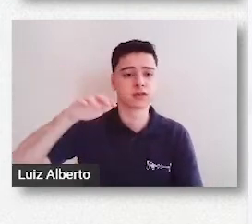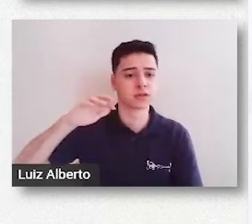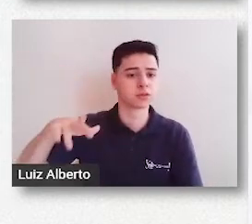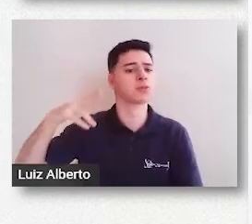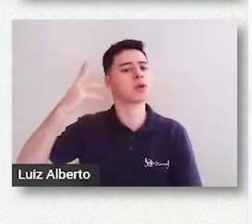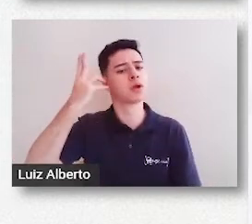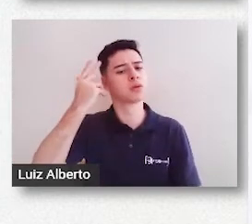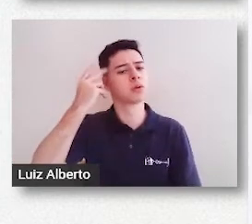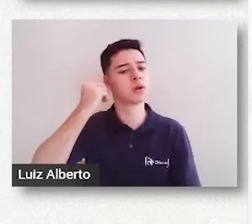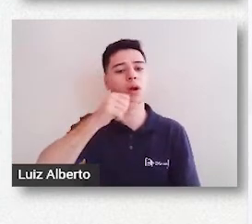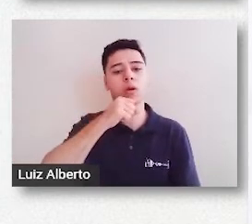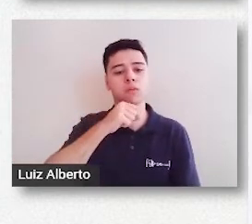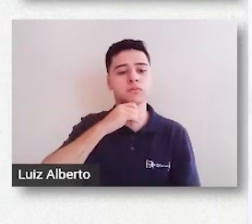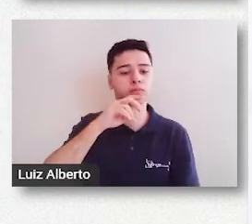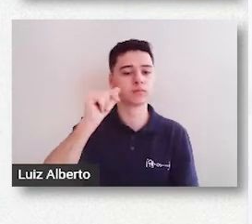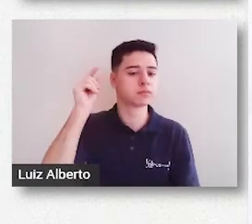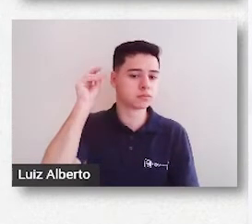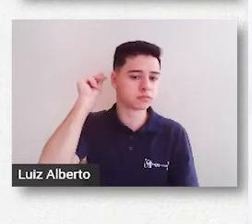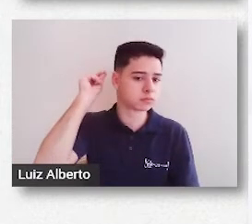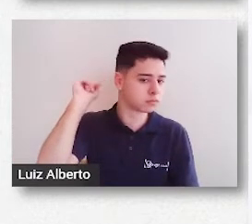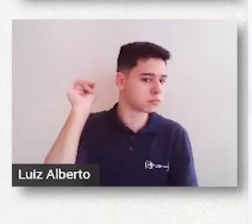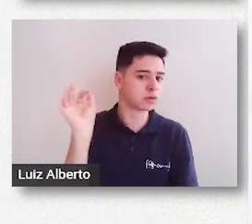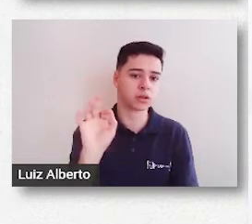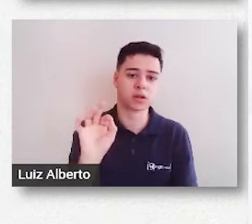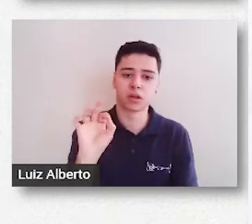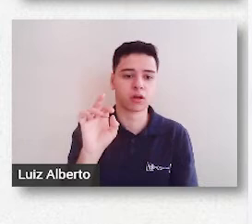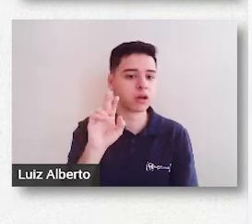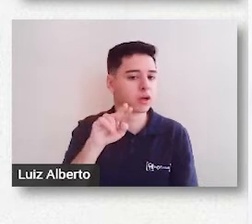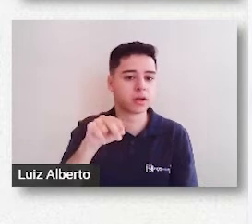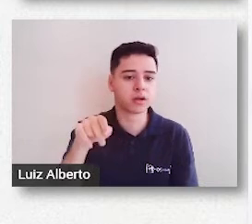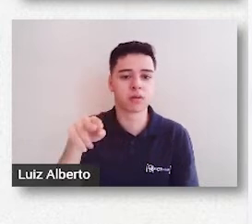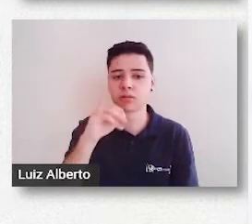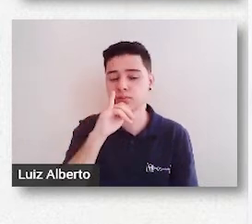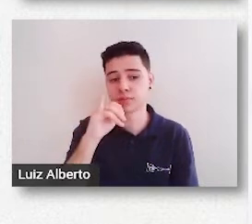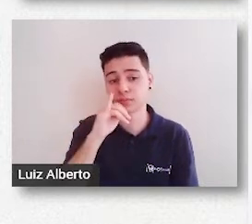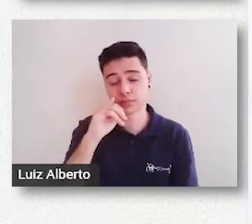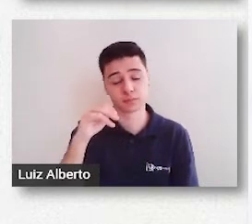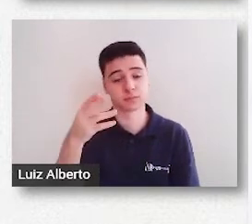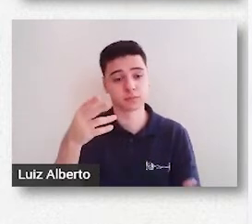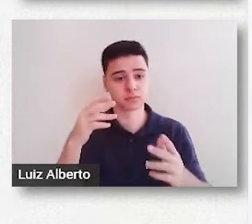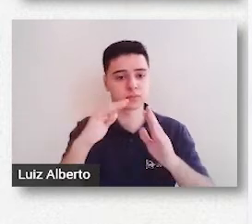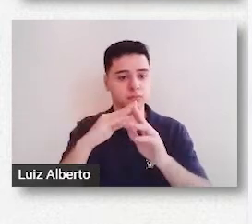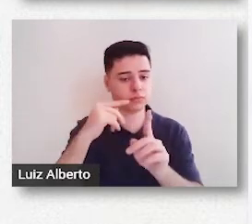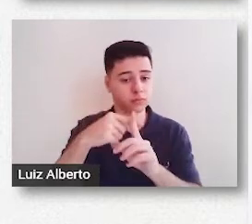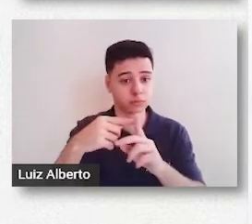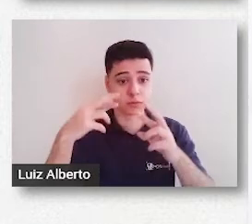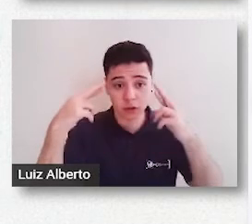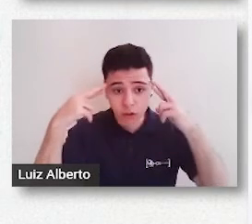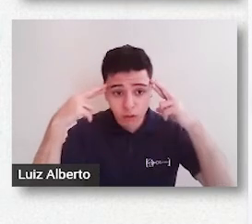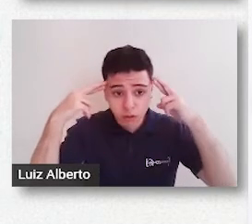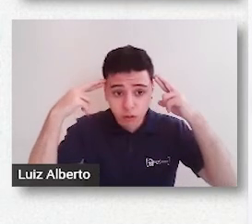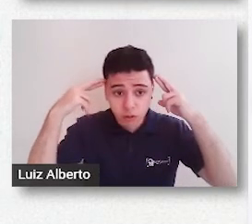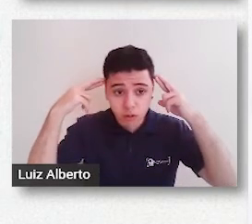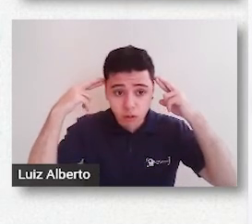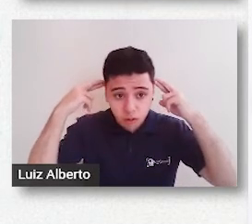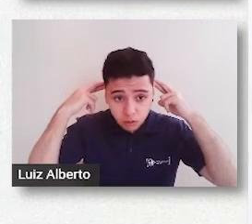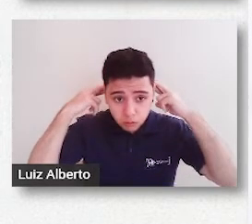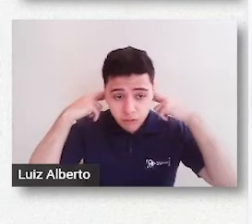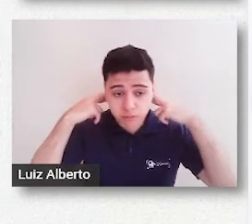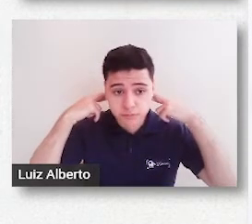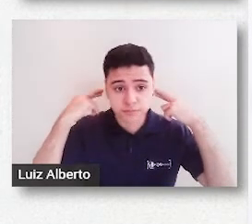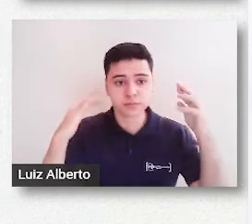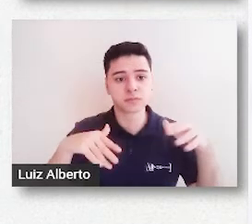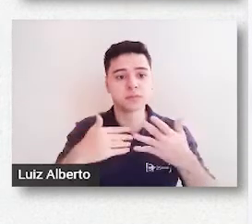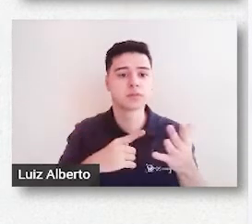exemplo, não são as mesmas da igreja romana. Né? Então, existem diferenças, tem santos que são mais cultuados